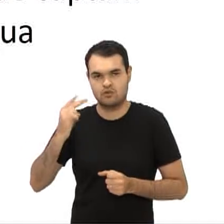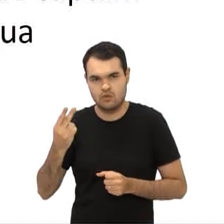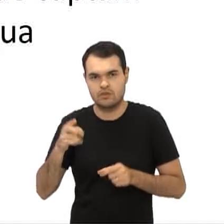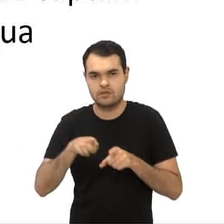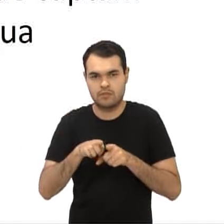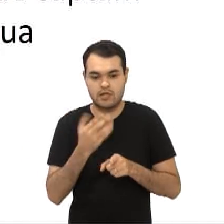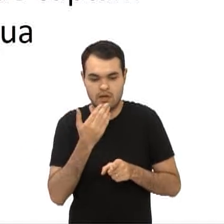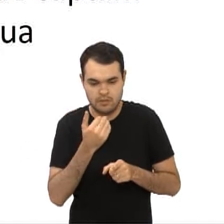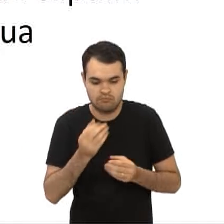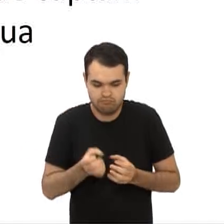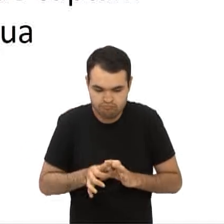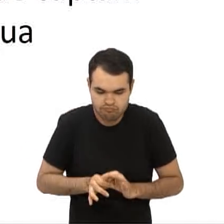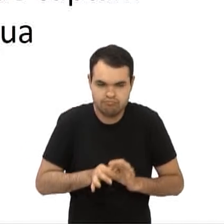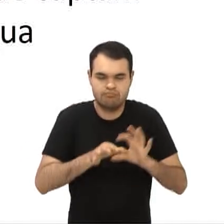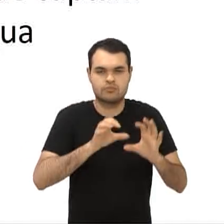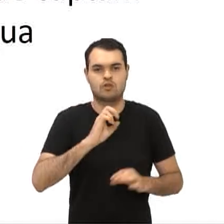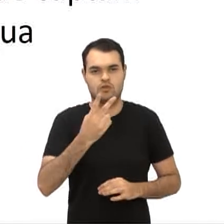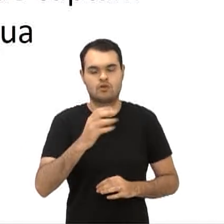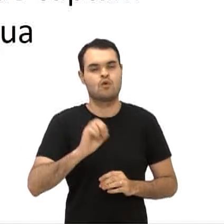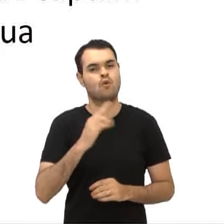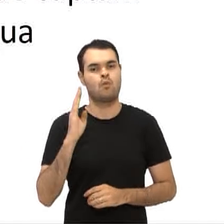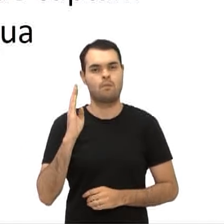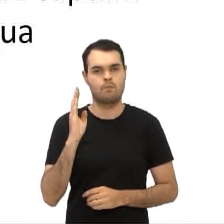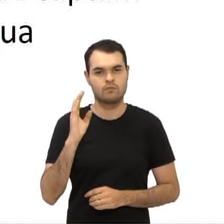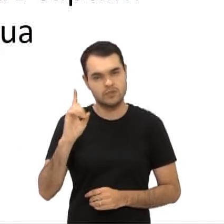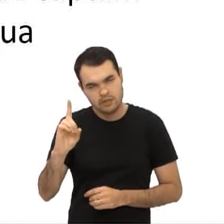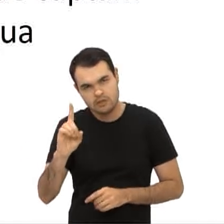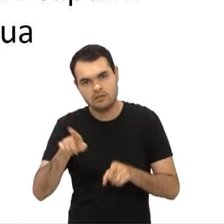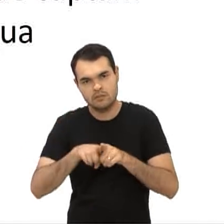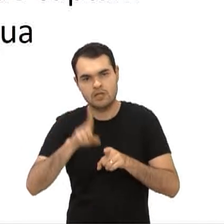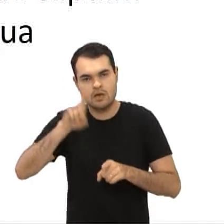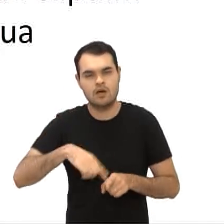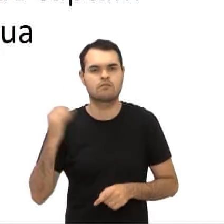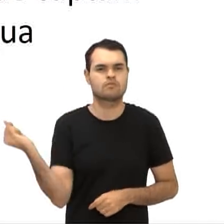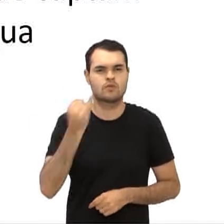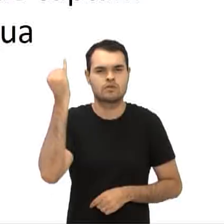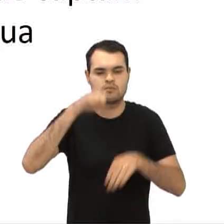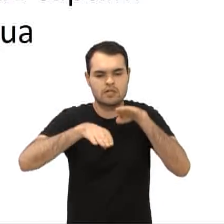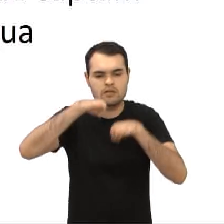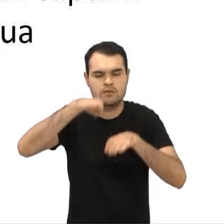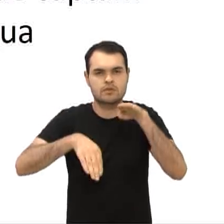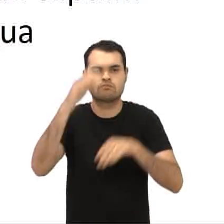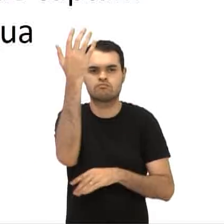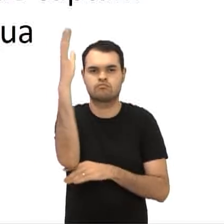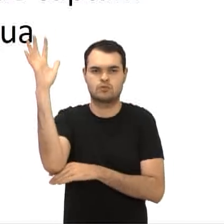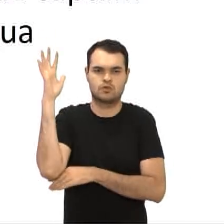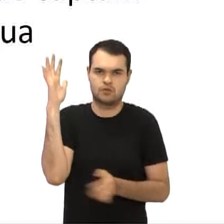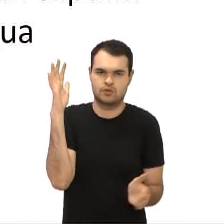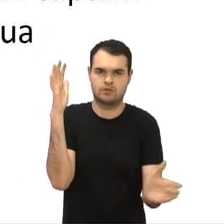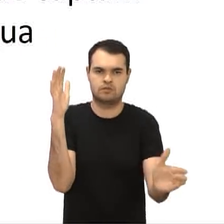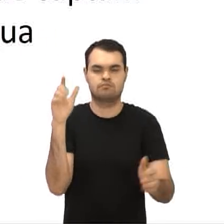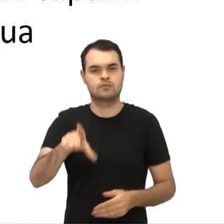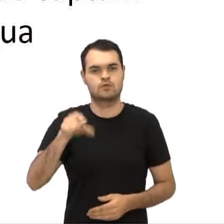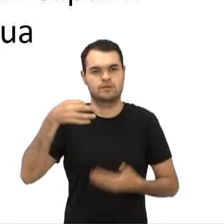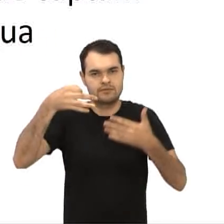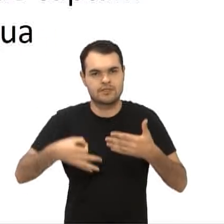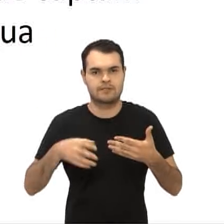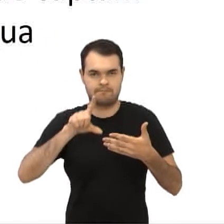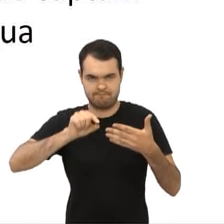oxigênio. Ou letra D, é um processo dispensável ao equilíbrio dos ecossistemas. Anote lá a sua respostinha correta.